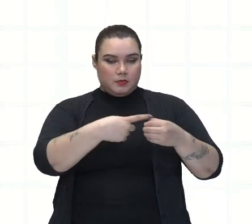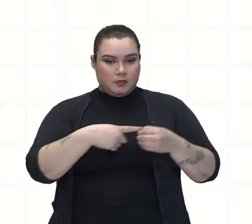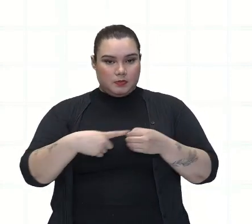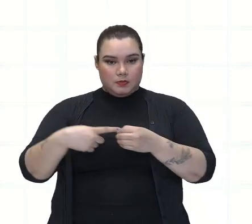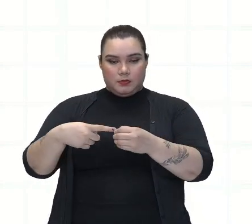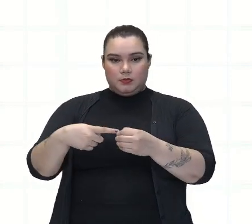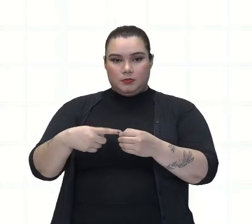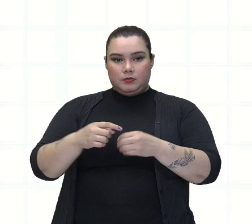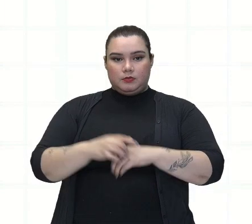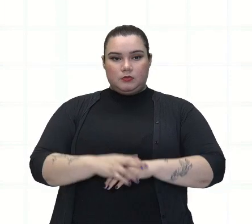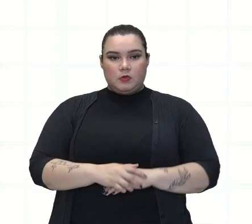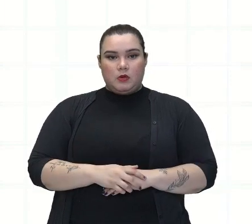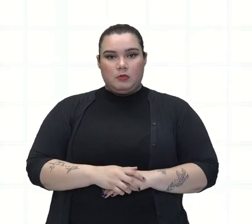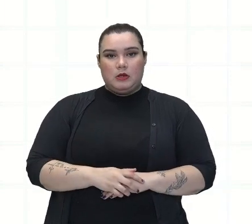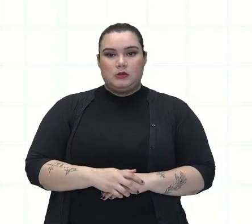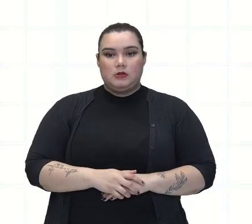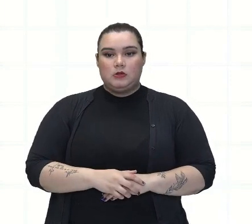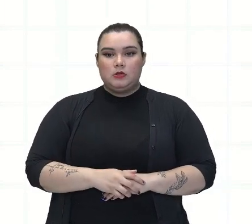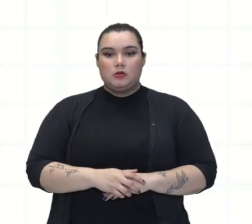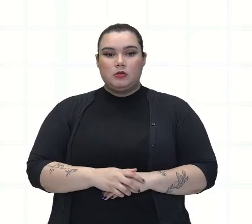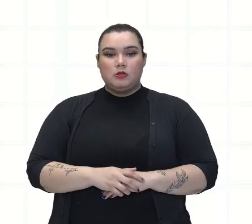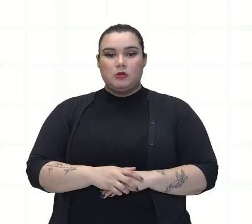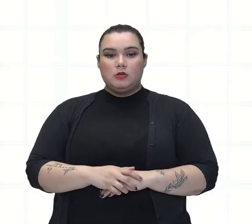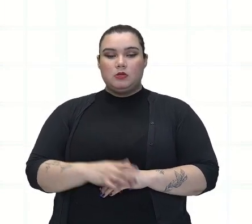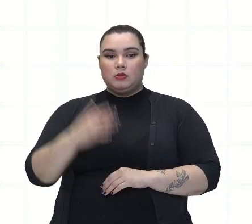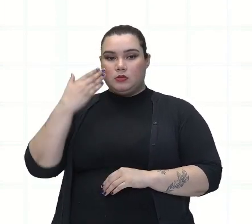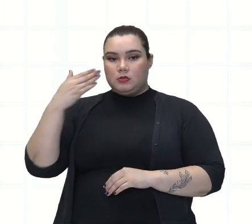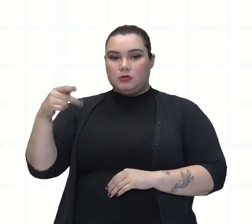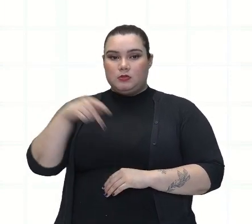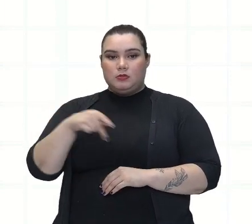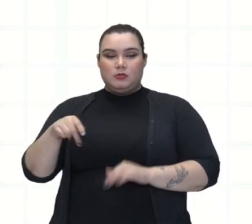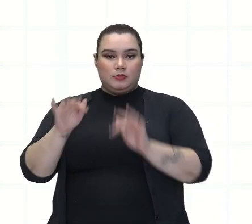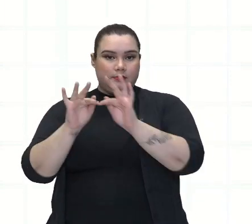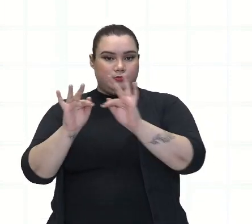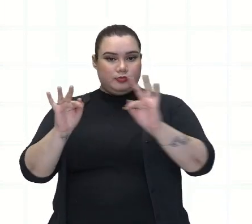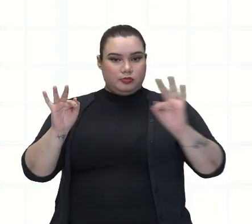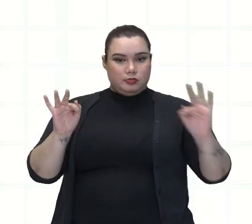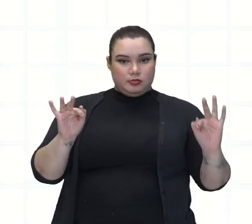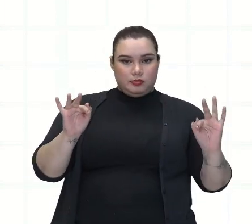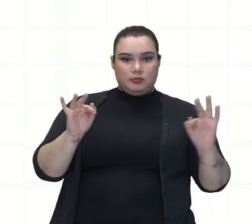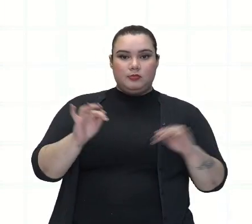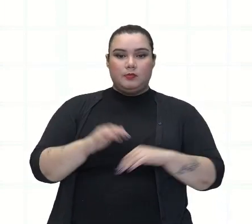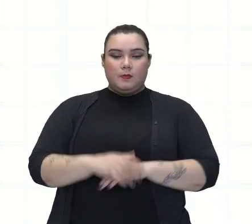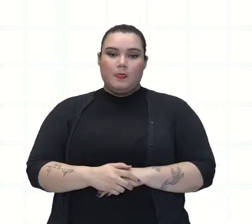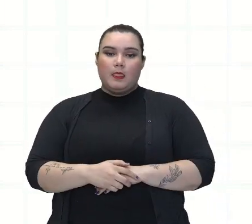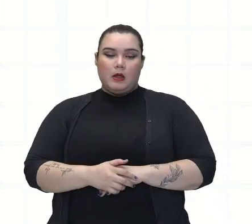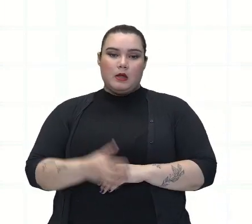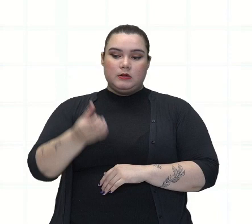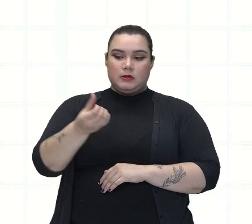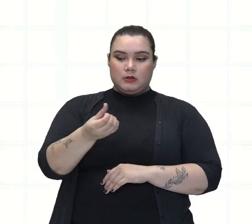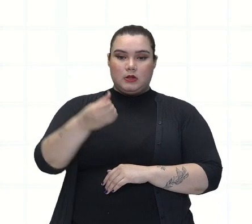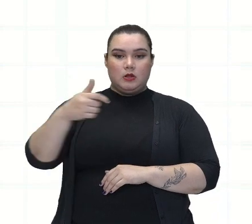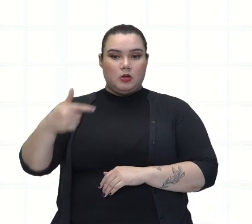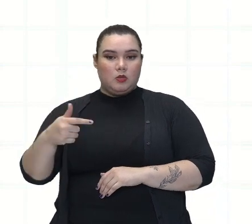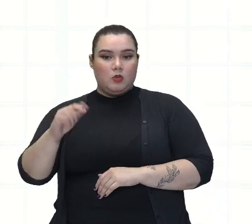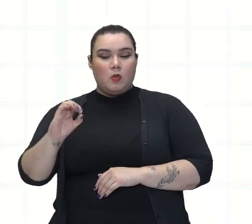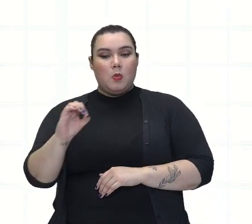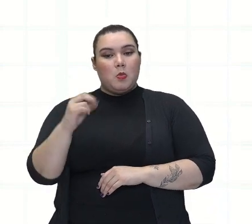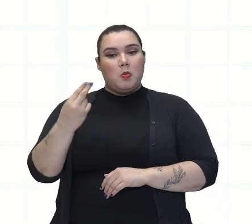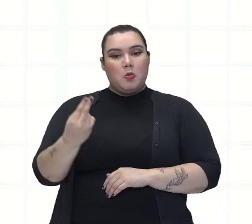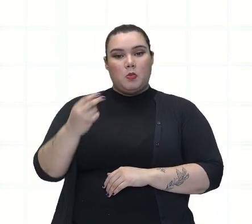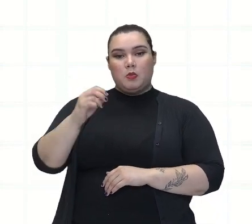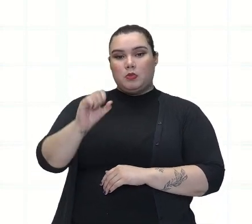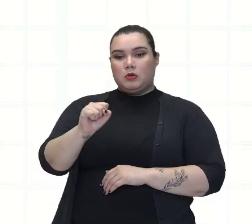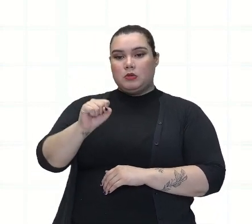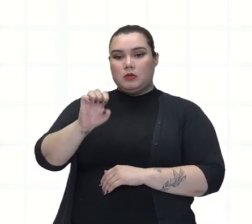municípios. A professora aqui colocou por extenso, certo, gente? Mas a gente poderia também sinalizar desta maneira.